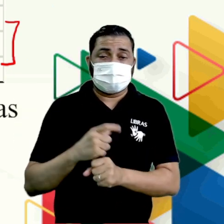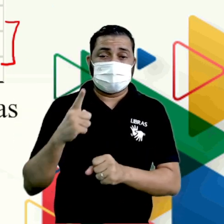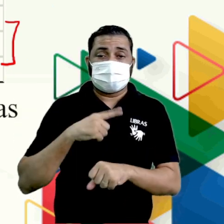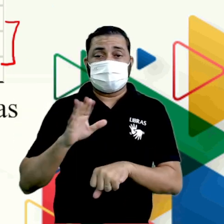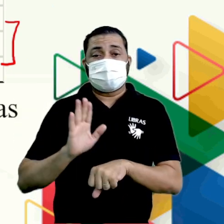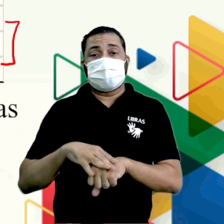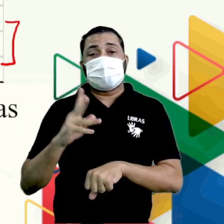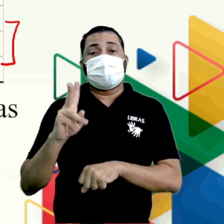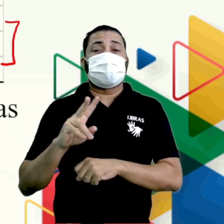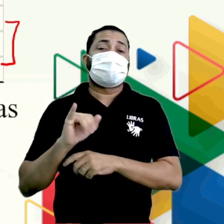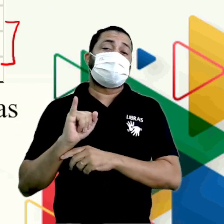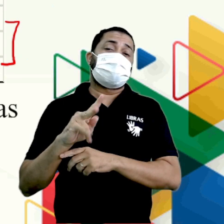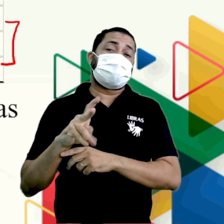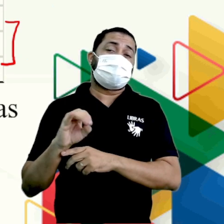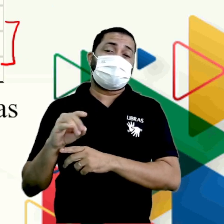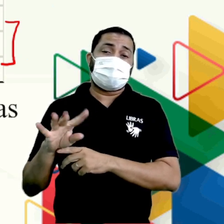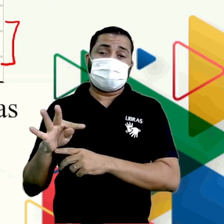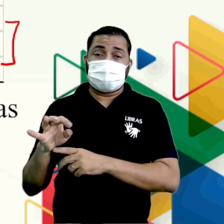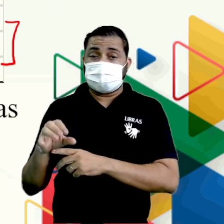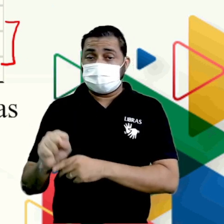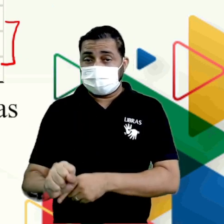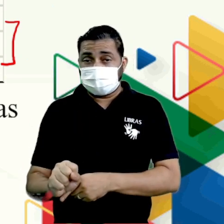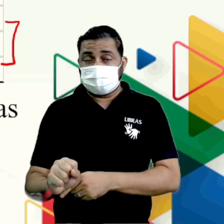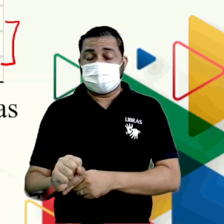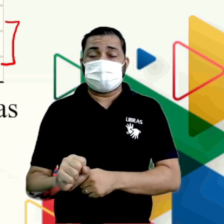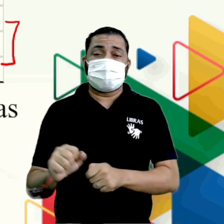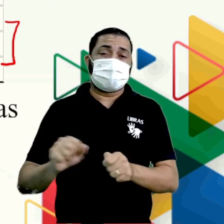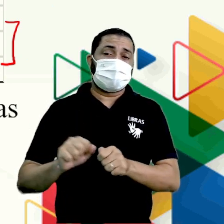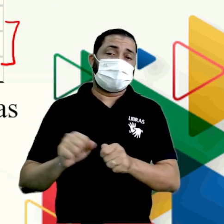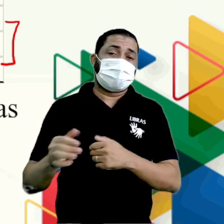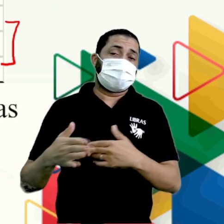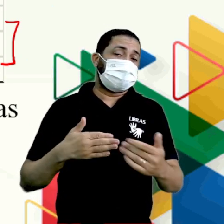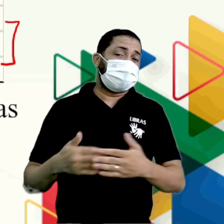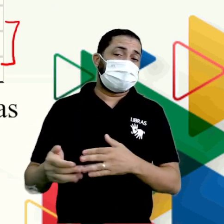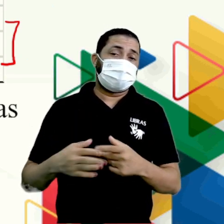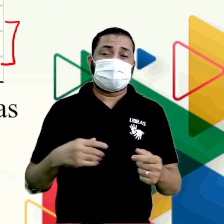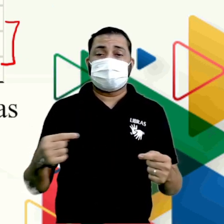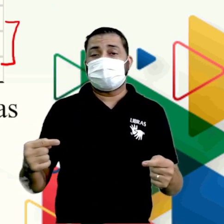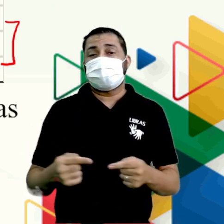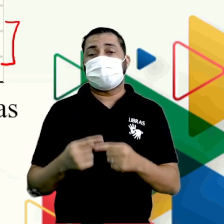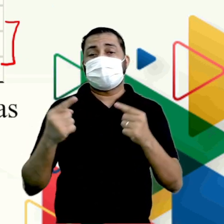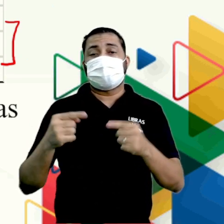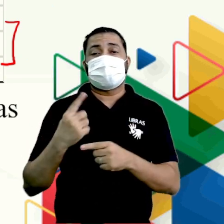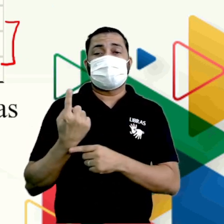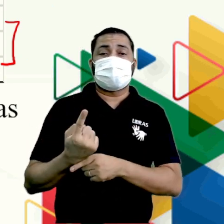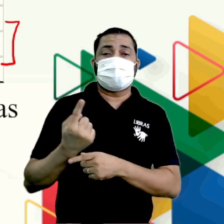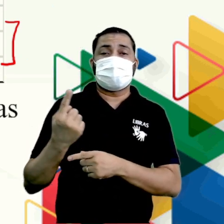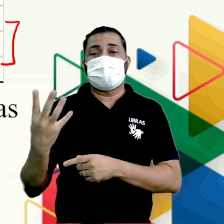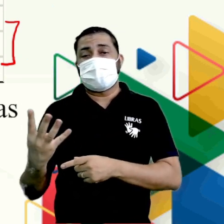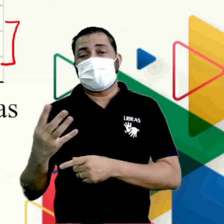mais de 1 volts. Na verdade, fazendo qualquer combinação de 1 com 4, 2 com